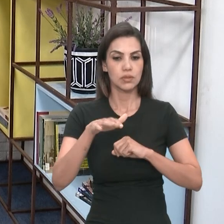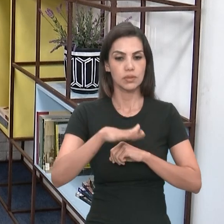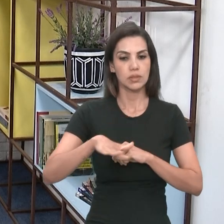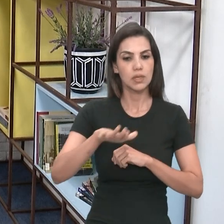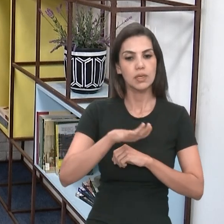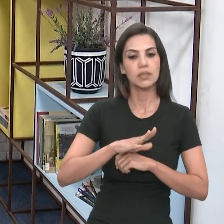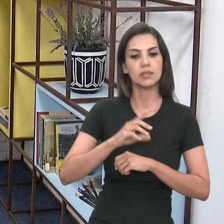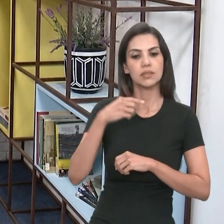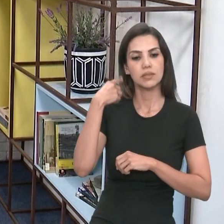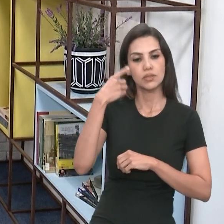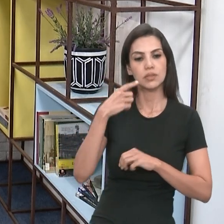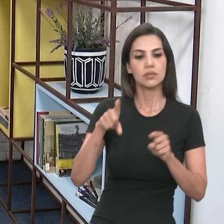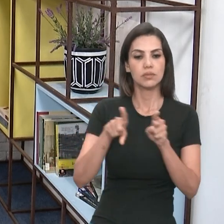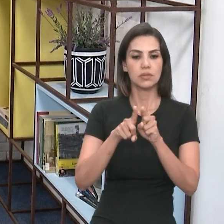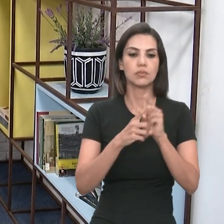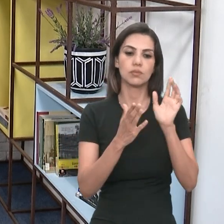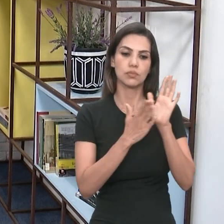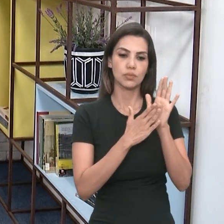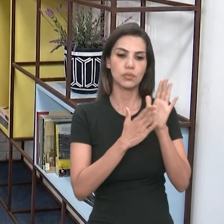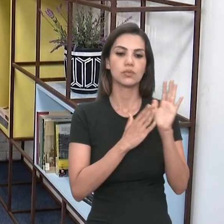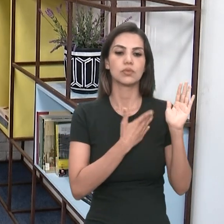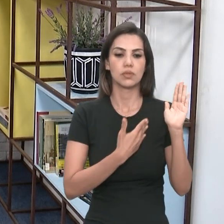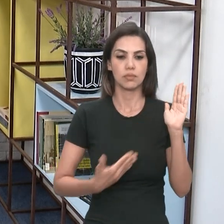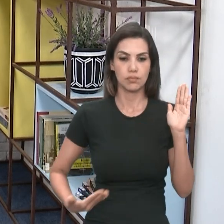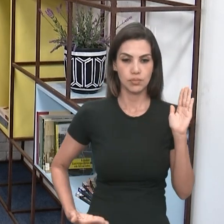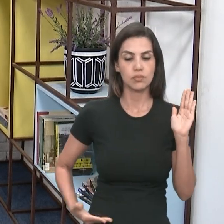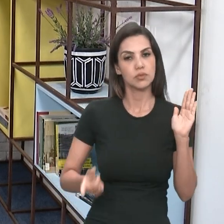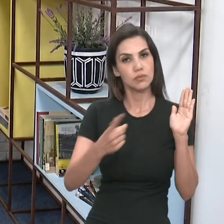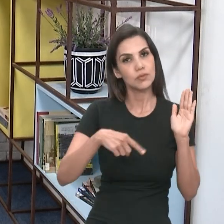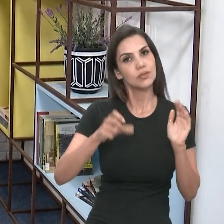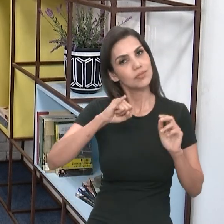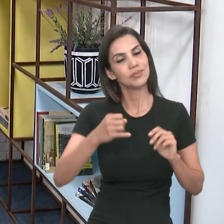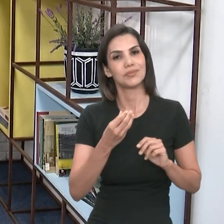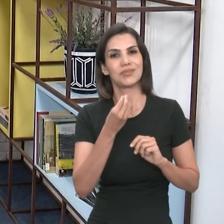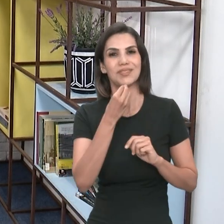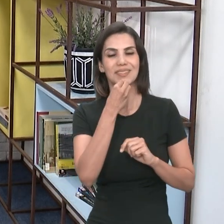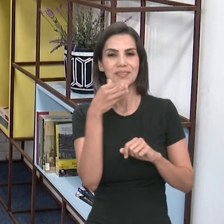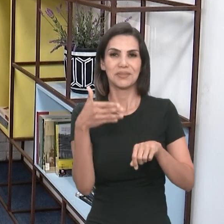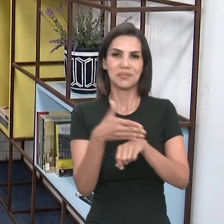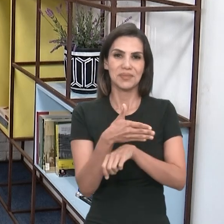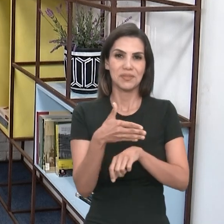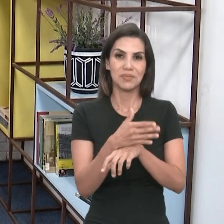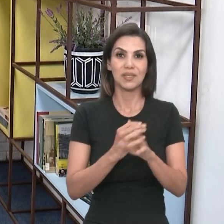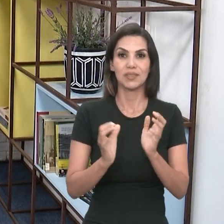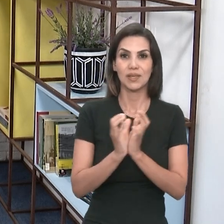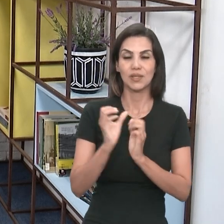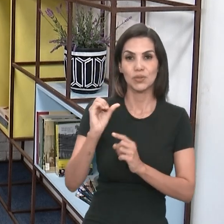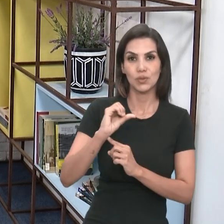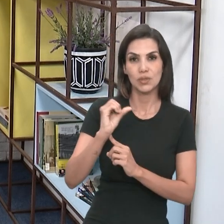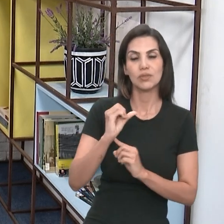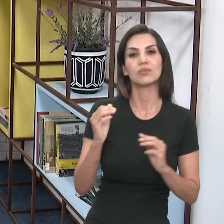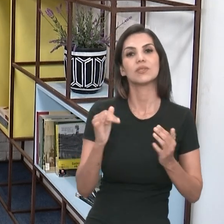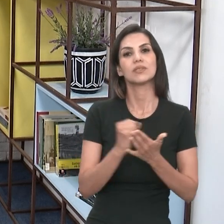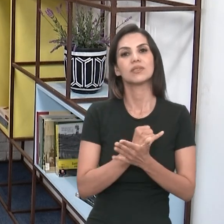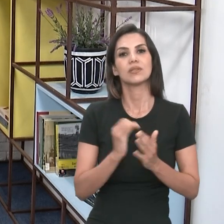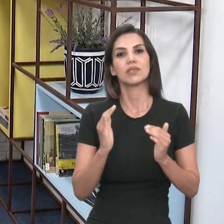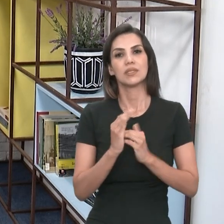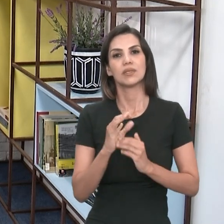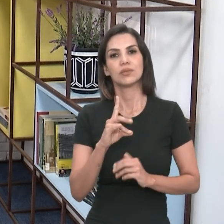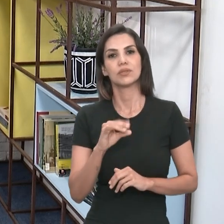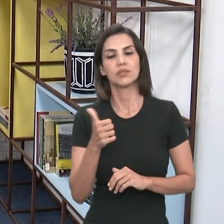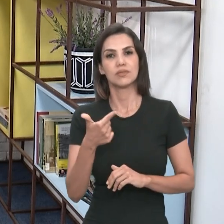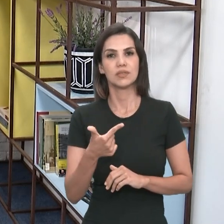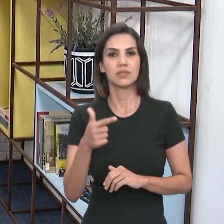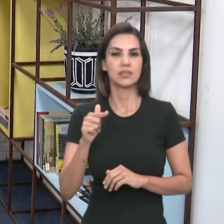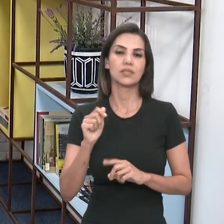Essa é a oportunidade de fazer parte da 9ª turma do programa. As inscrições vão até o dia 27 de janeiro e você